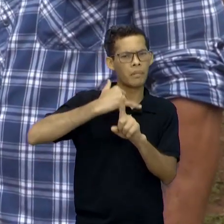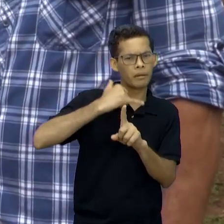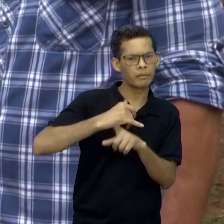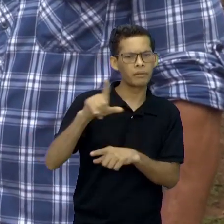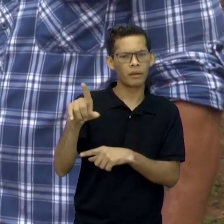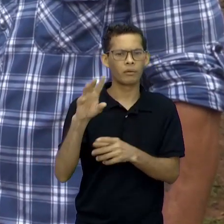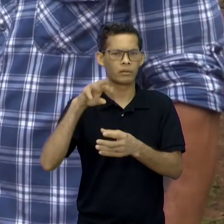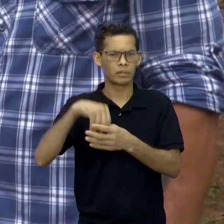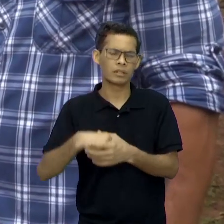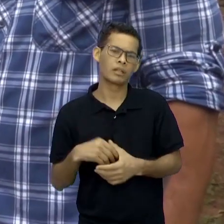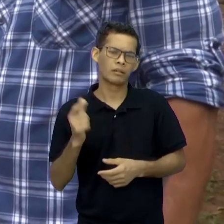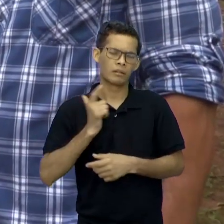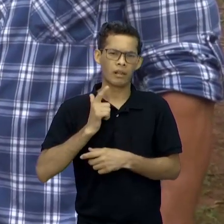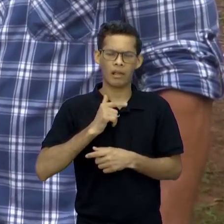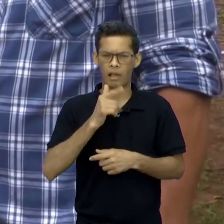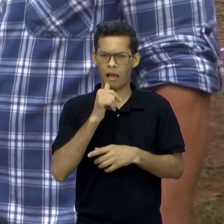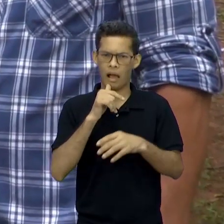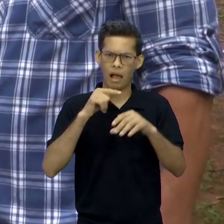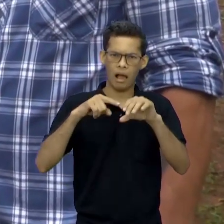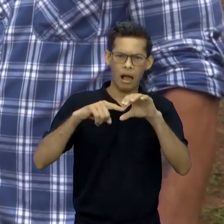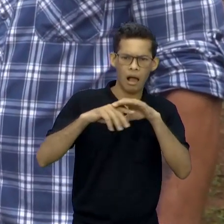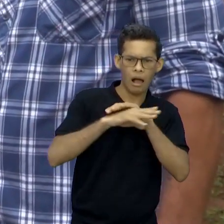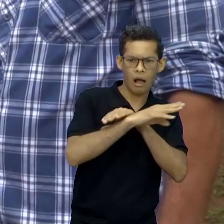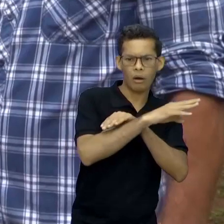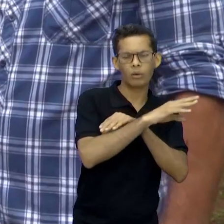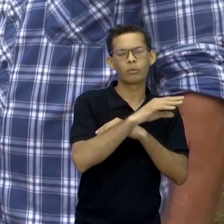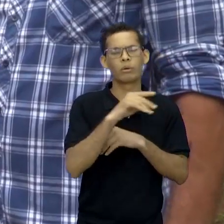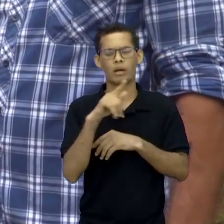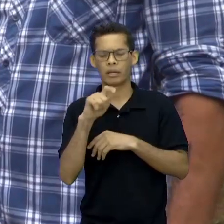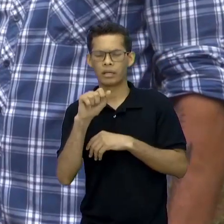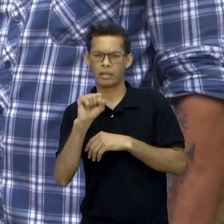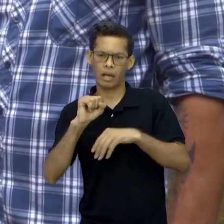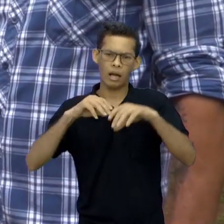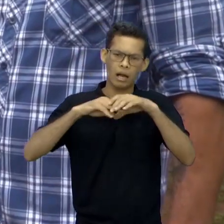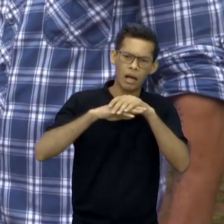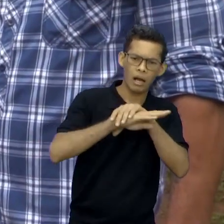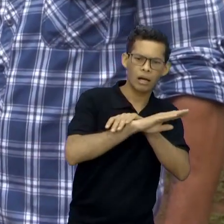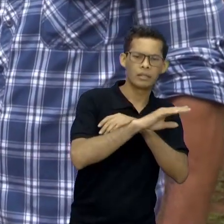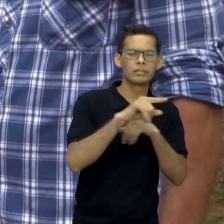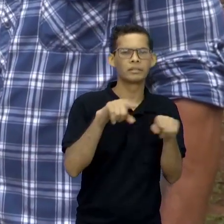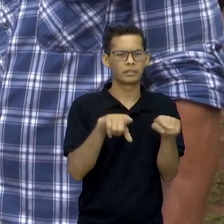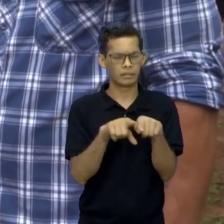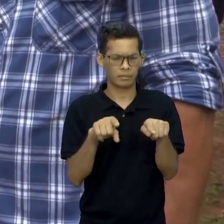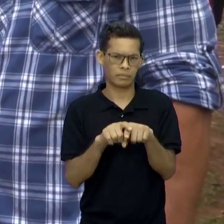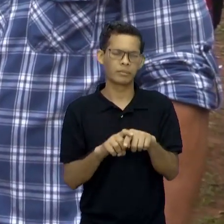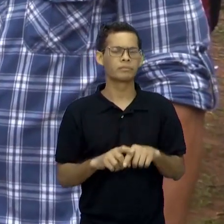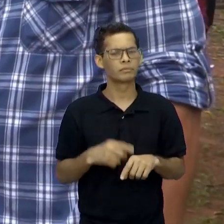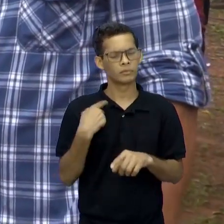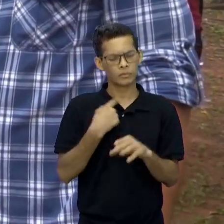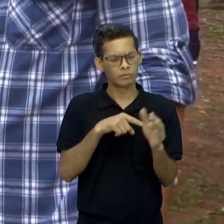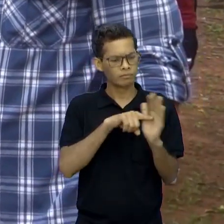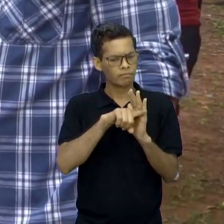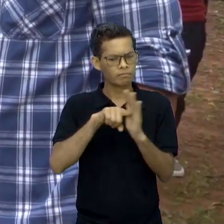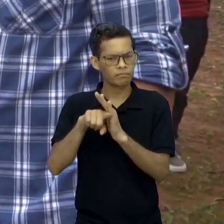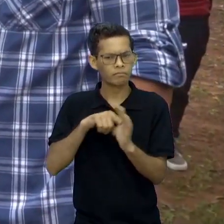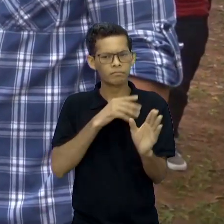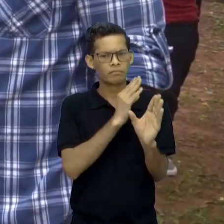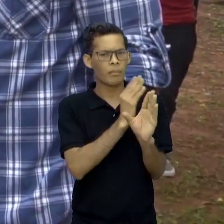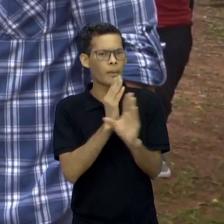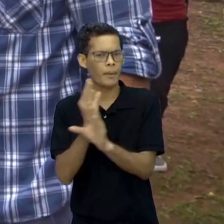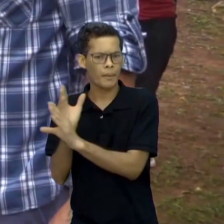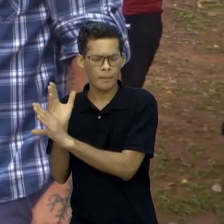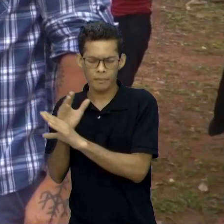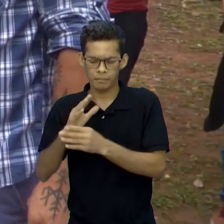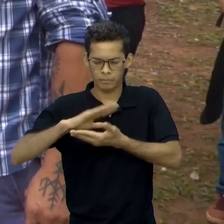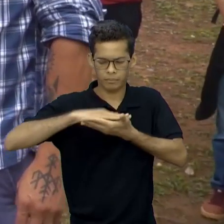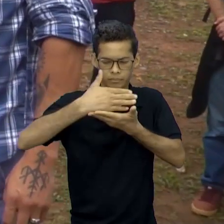de água e gás, enfim. E à medida que a gente vai fazendo o levantamento, a gente vai vendo a anomalia na tela do